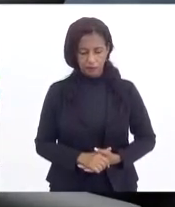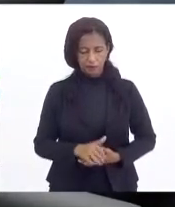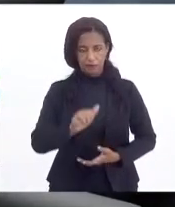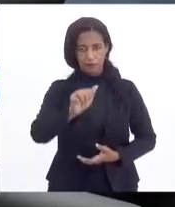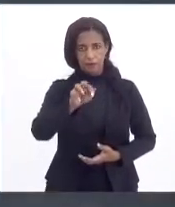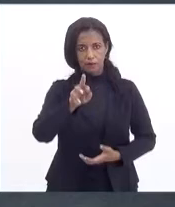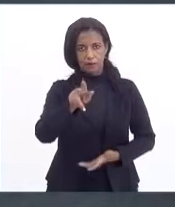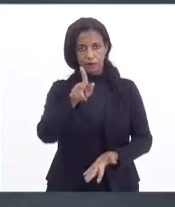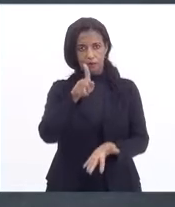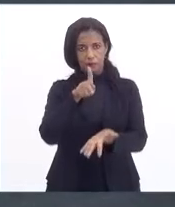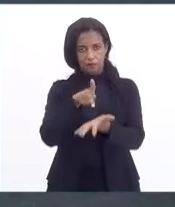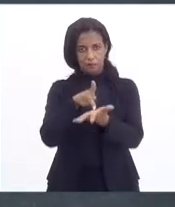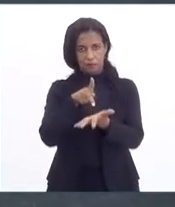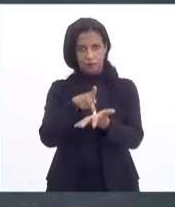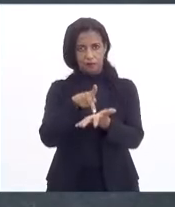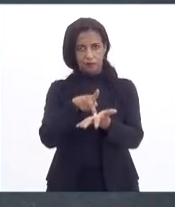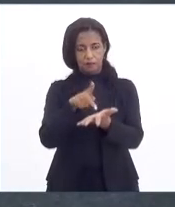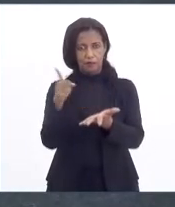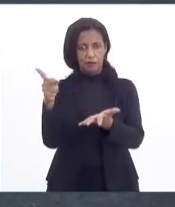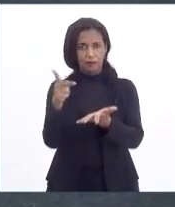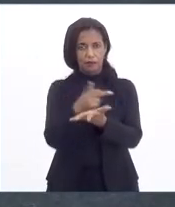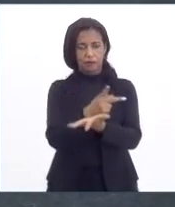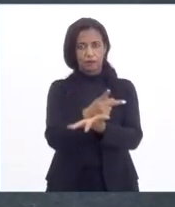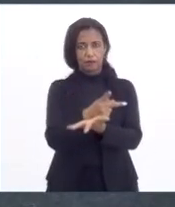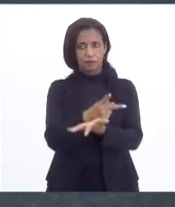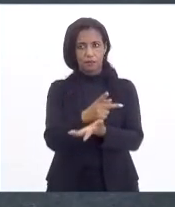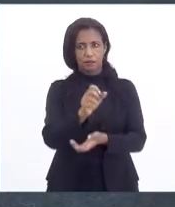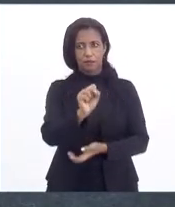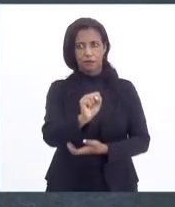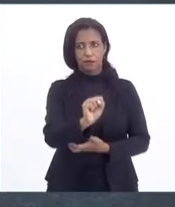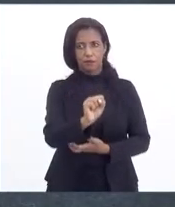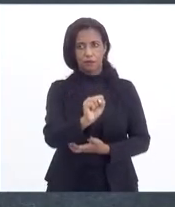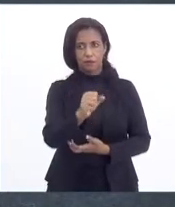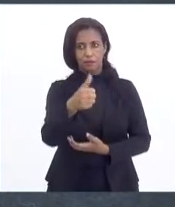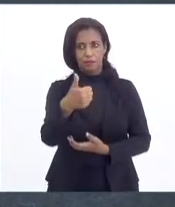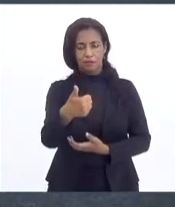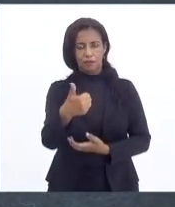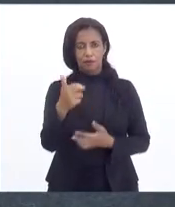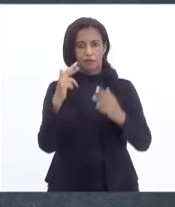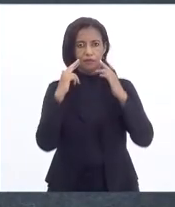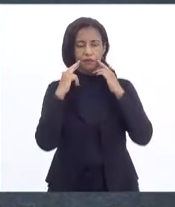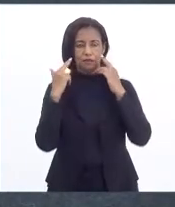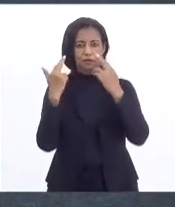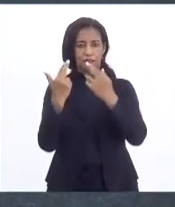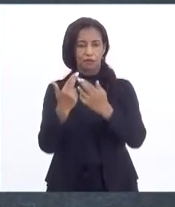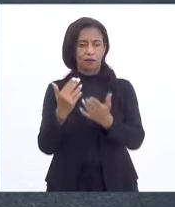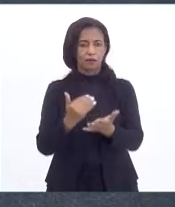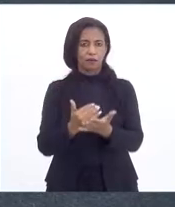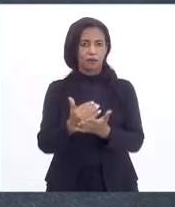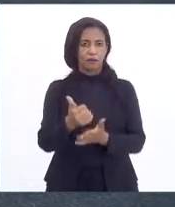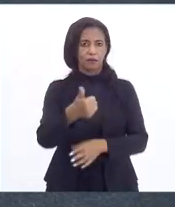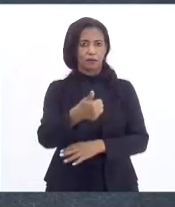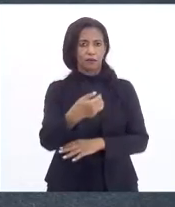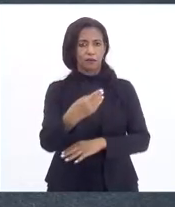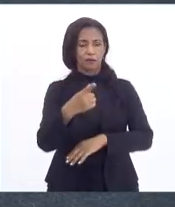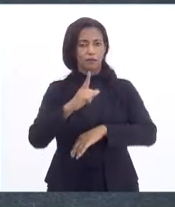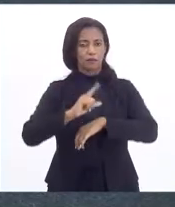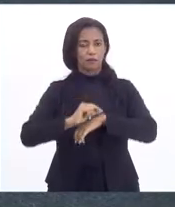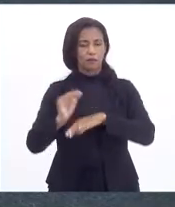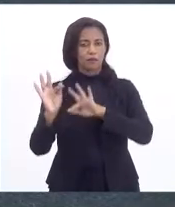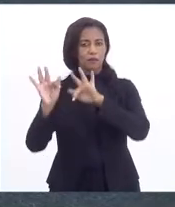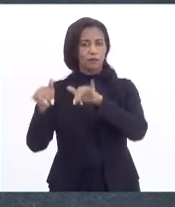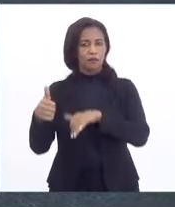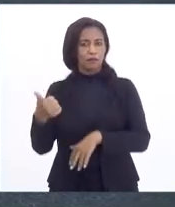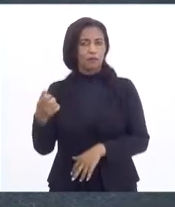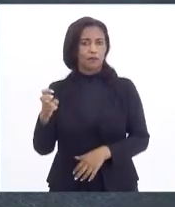A ata reflete com exatidão o ocorrido na 81ª sessão ordinária, que iniciada às 14 horas,